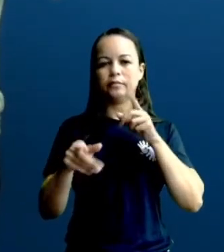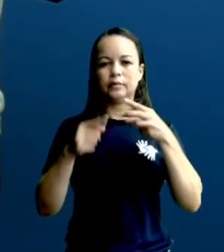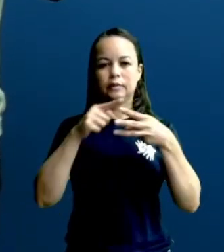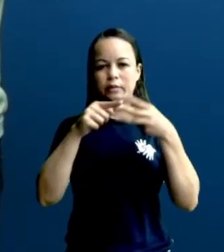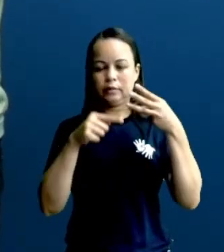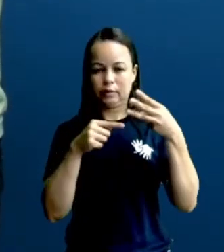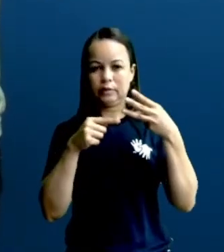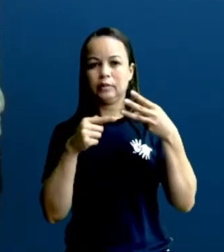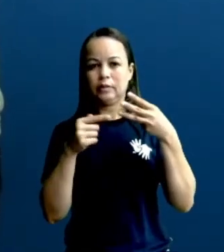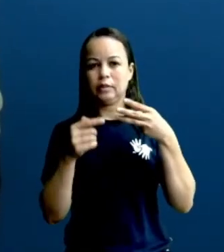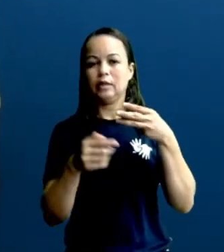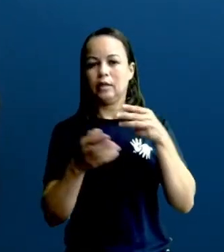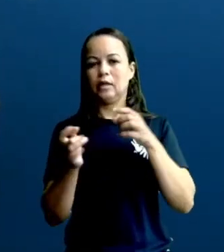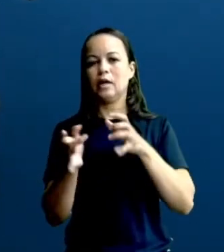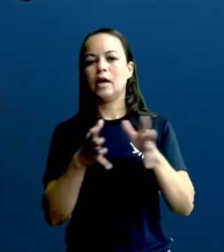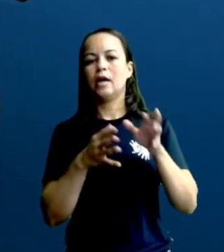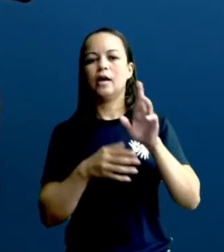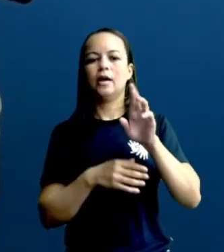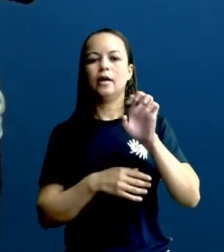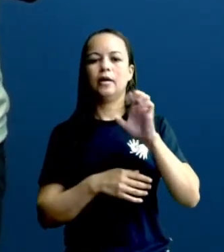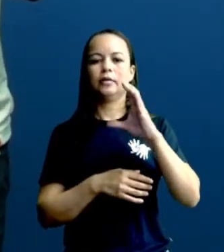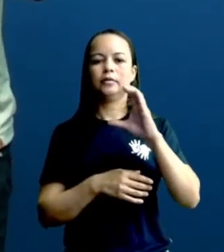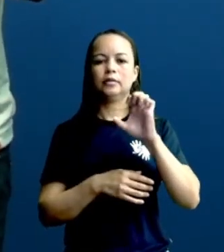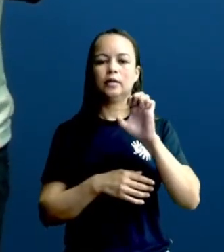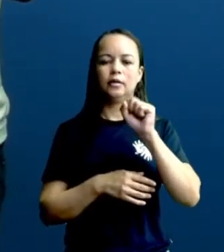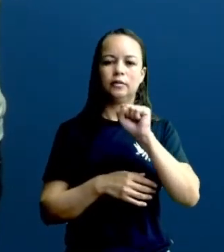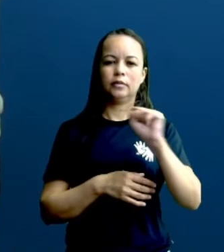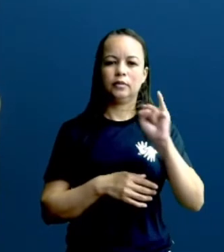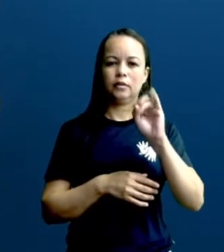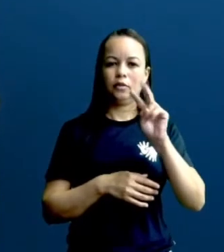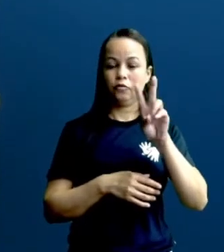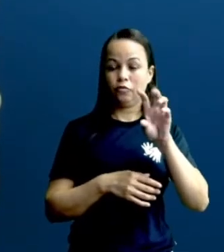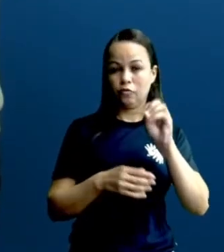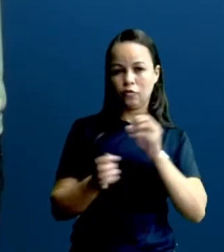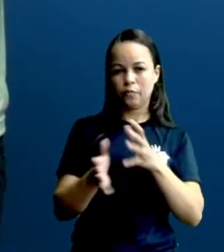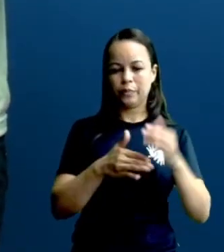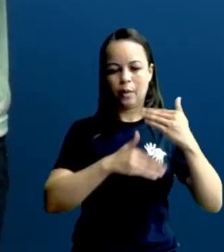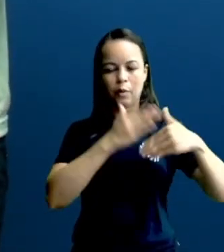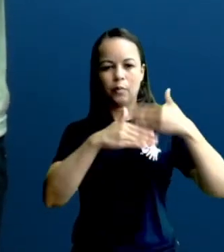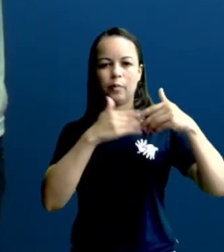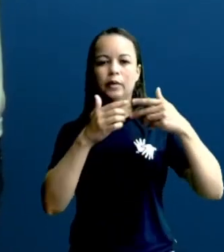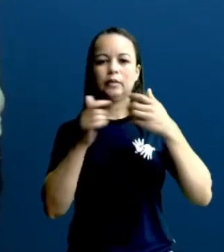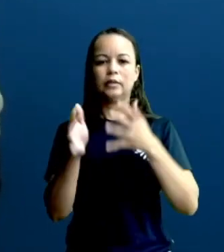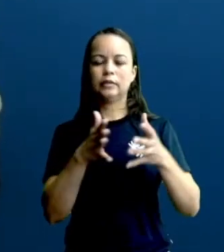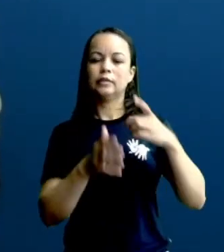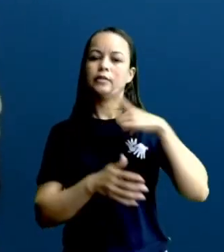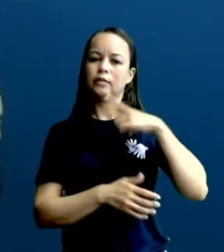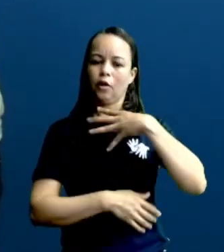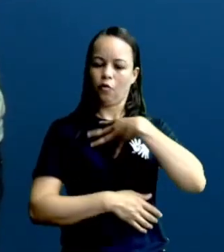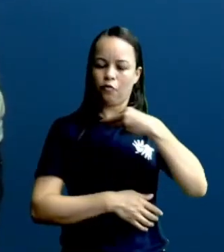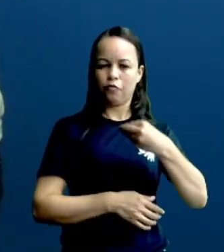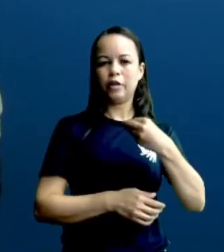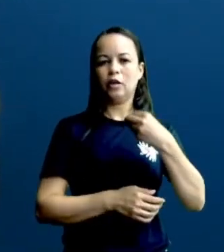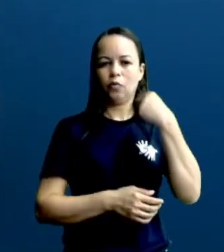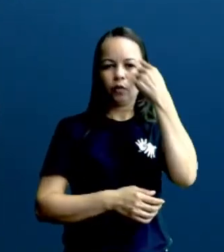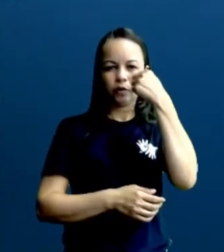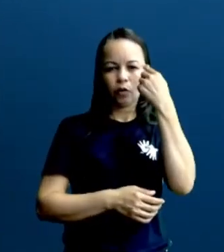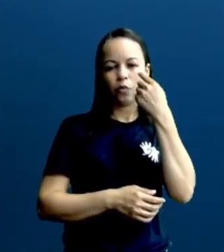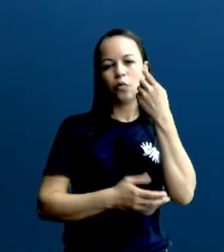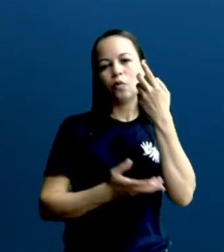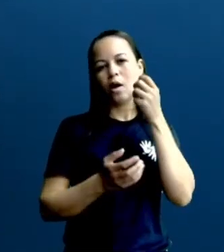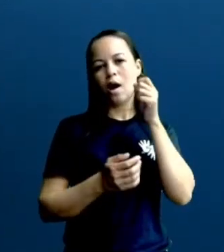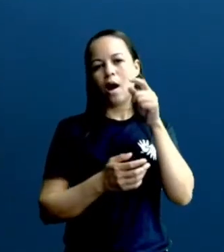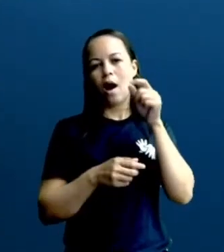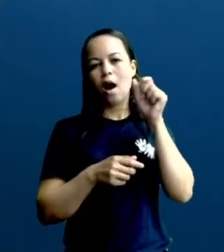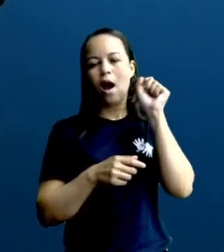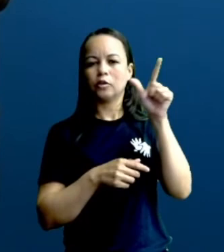genes dominantes e recessivos, isso vai interferir na proporção, na probabilidade de nascer um filho com uma determinada cor de olhos castanhos,